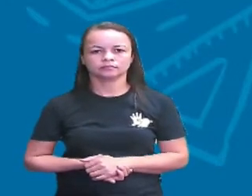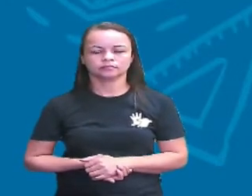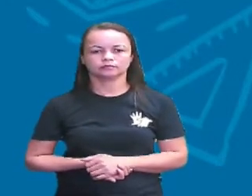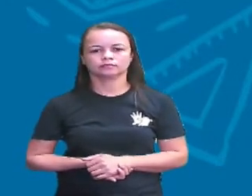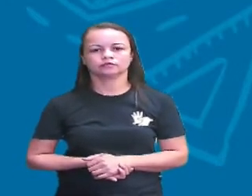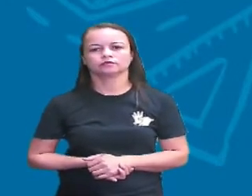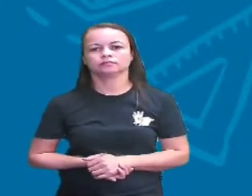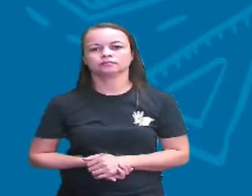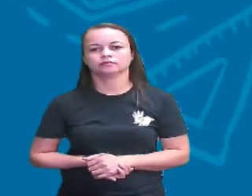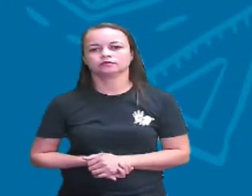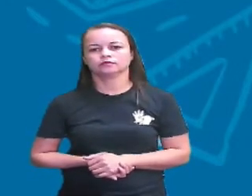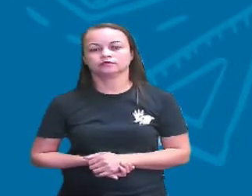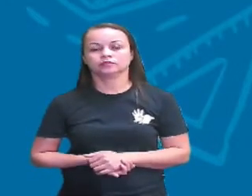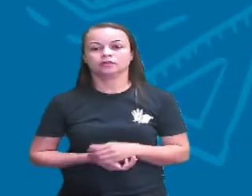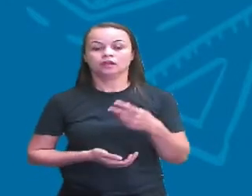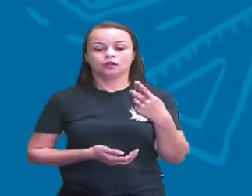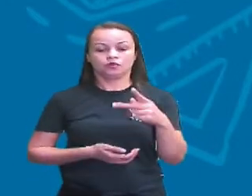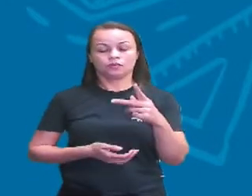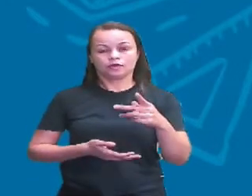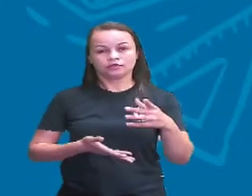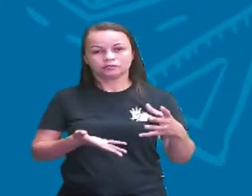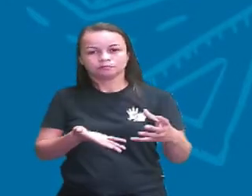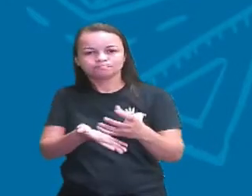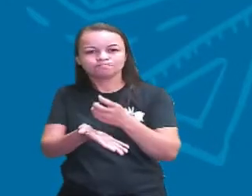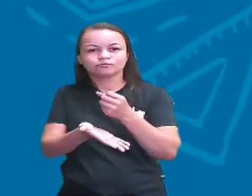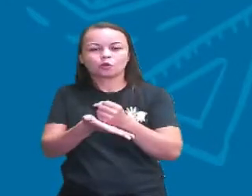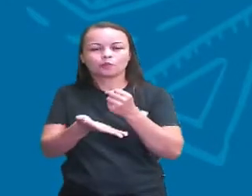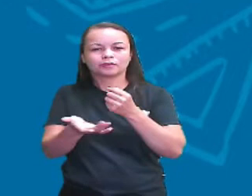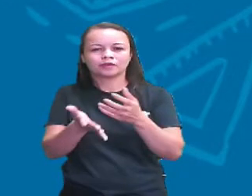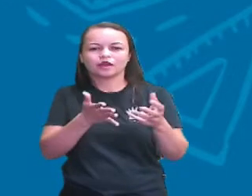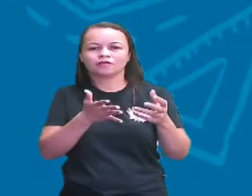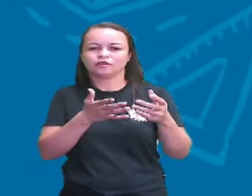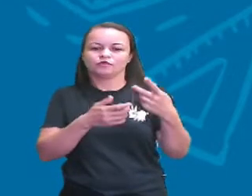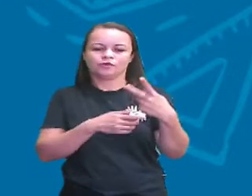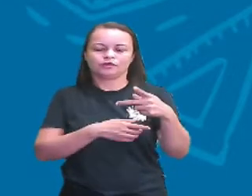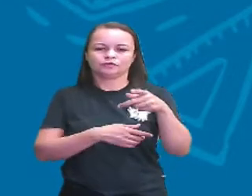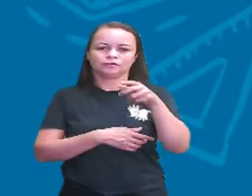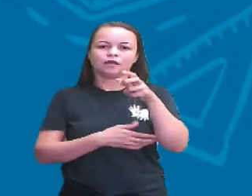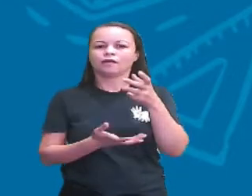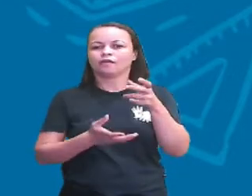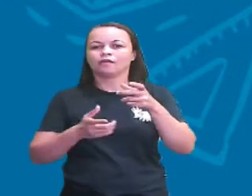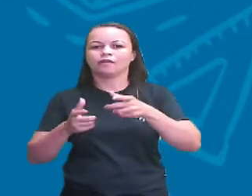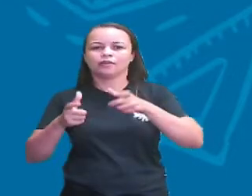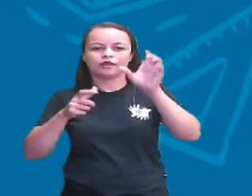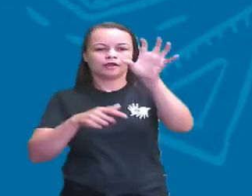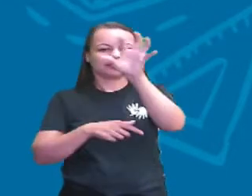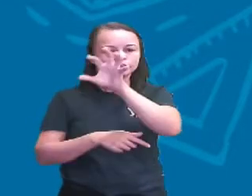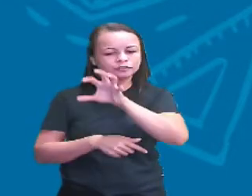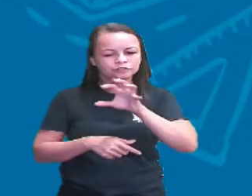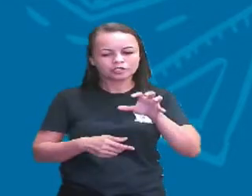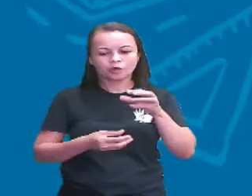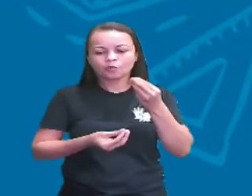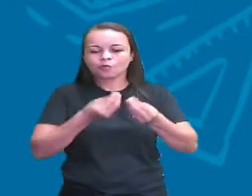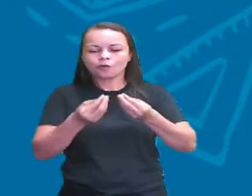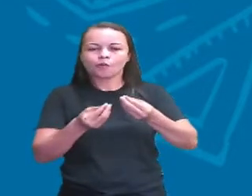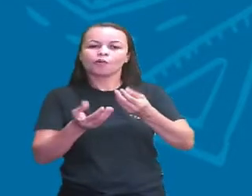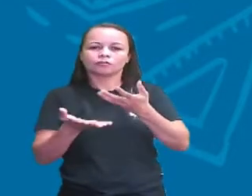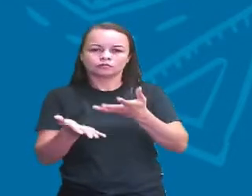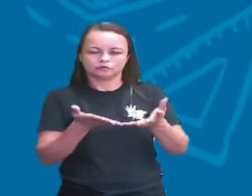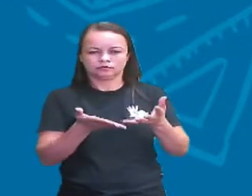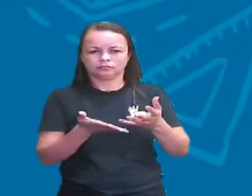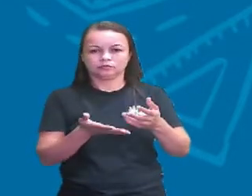Como essas potências dominavam essas regiões? É uma pergunta importante. Existem pelo menos 2 tipos